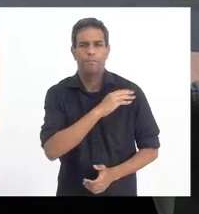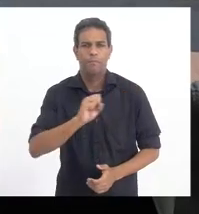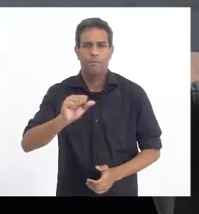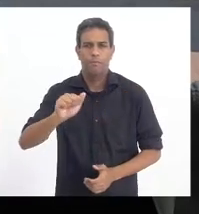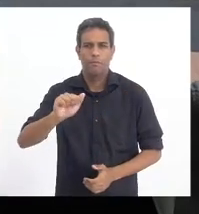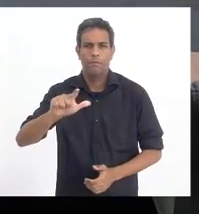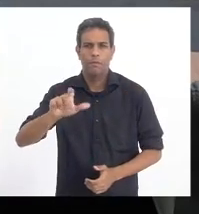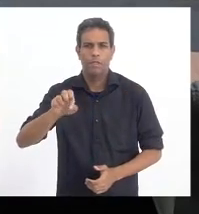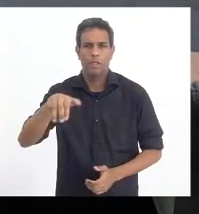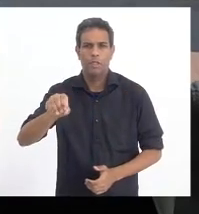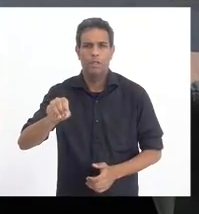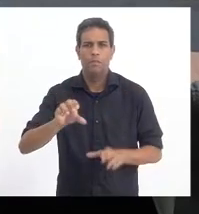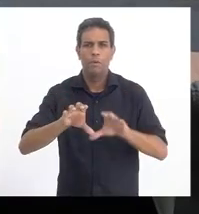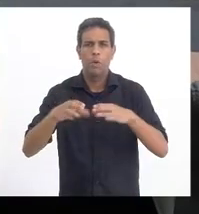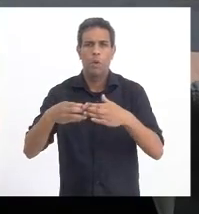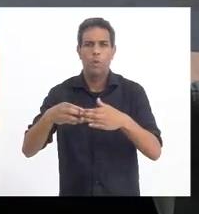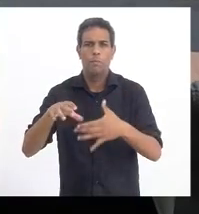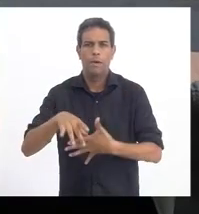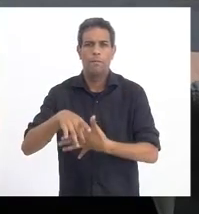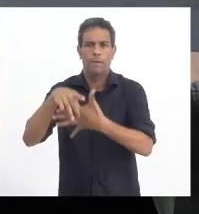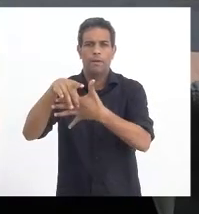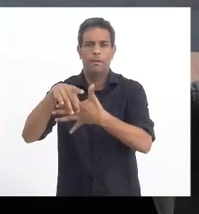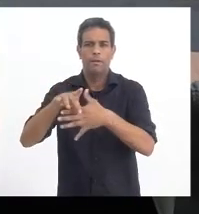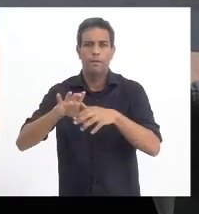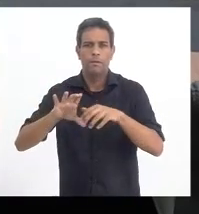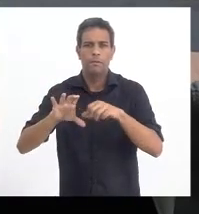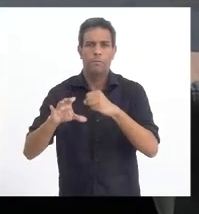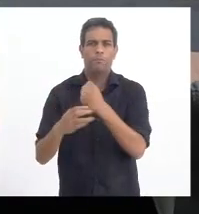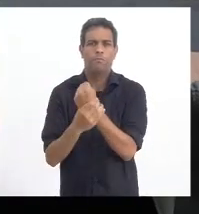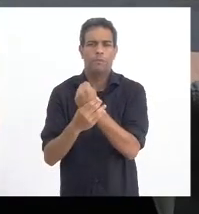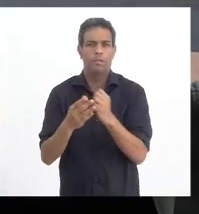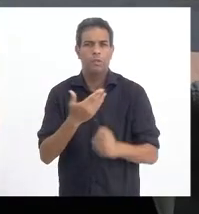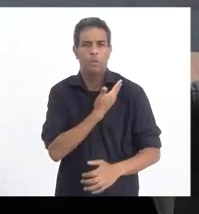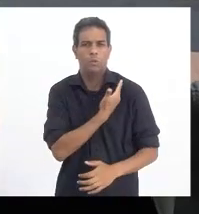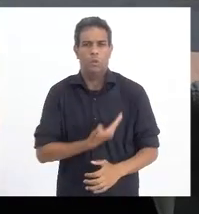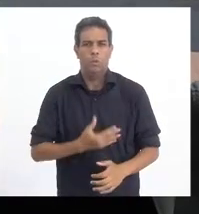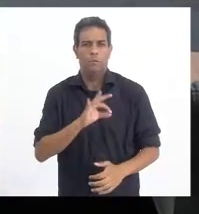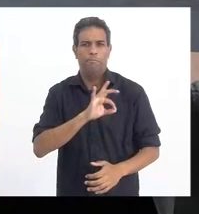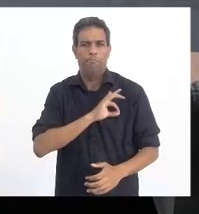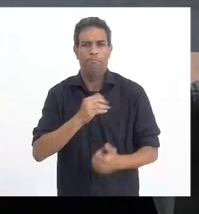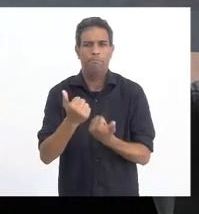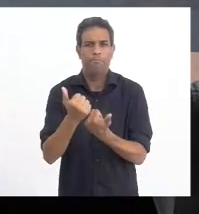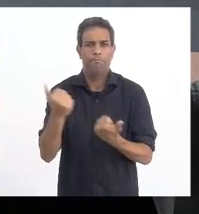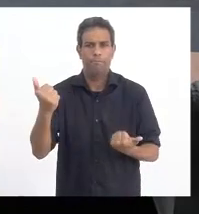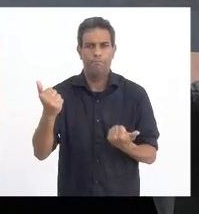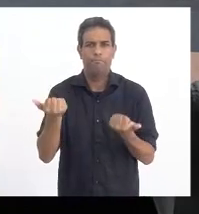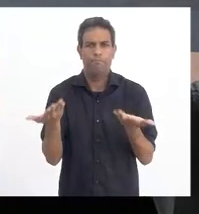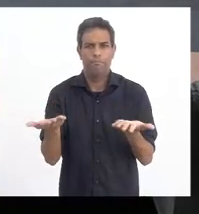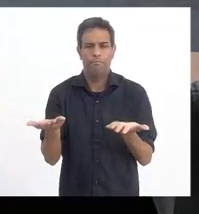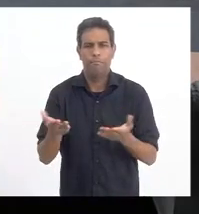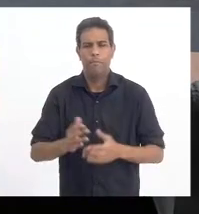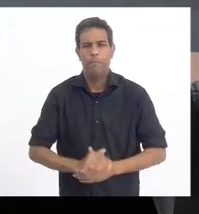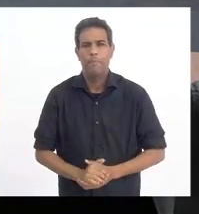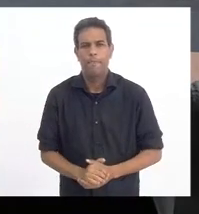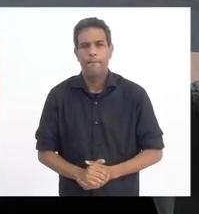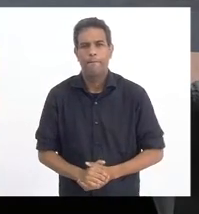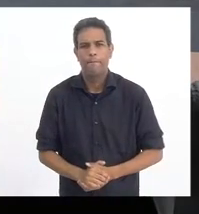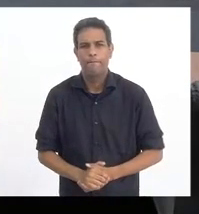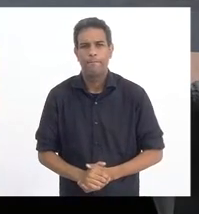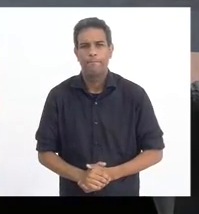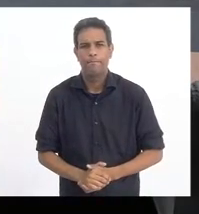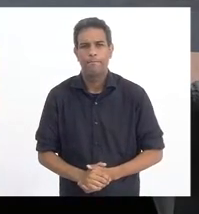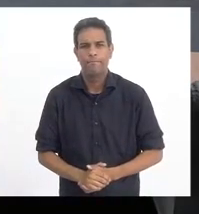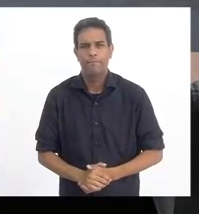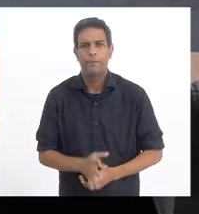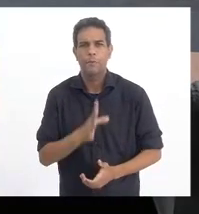representar a comissão de segurança e assuntos de polícia que ele é vice-presidente já está com vice-presidente eu estou com